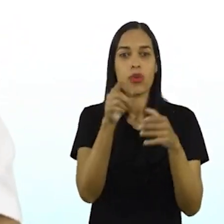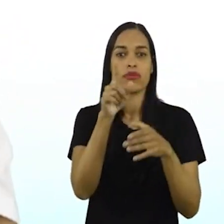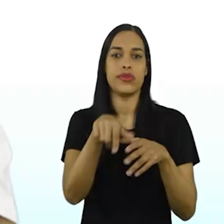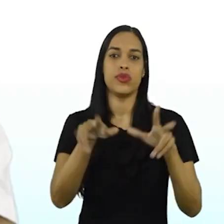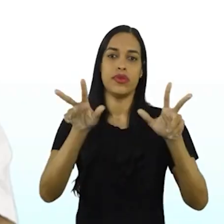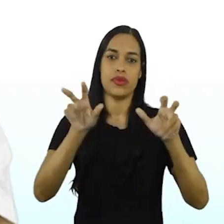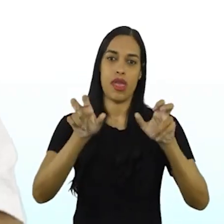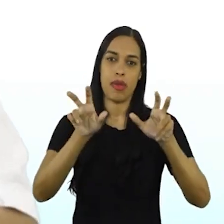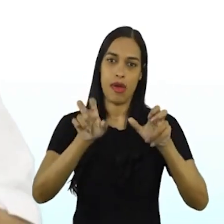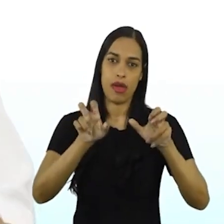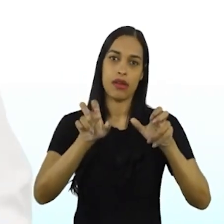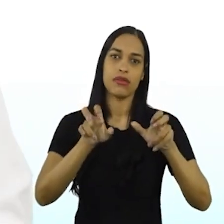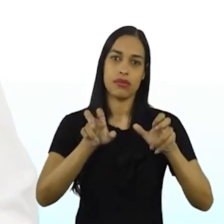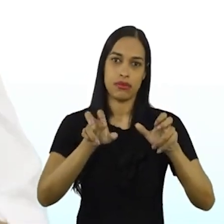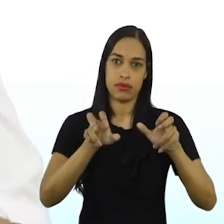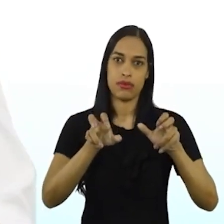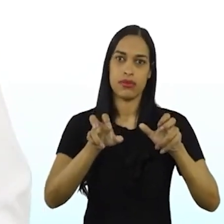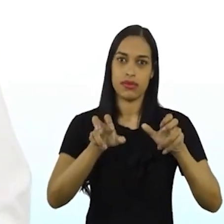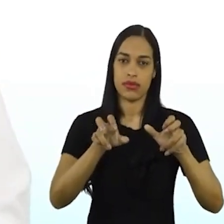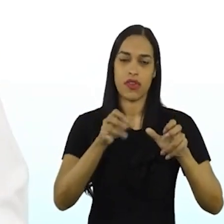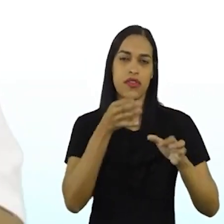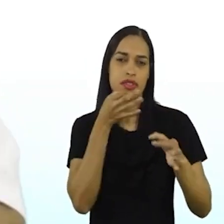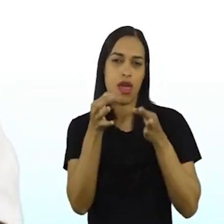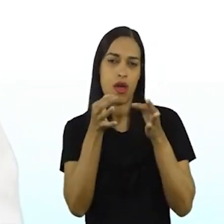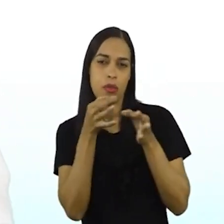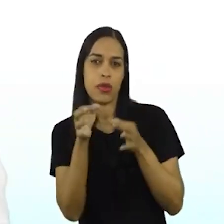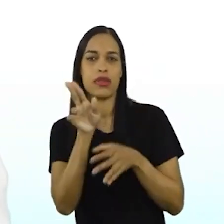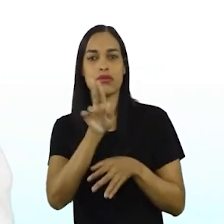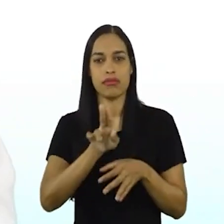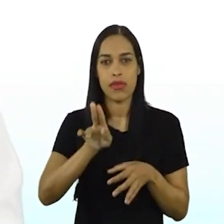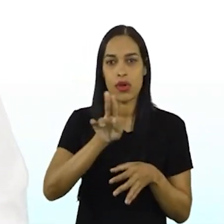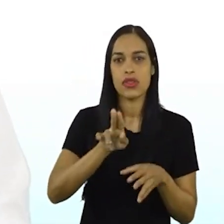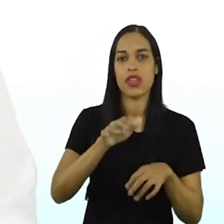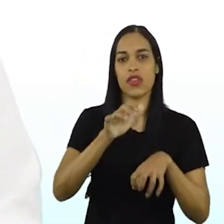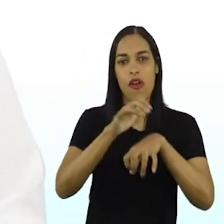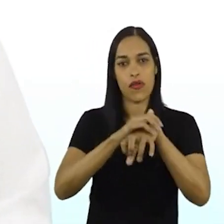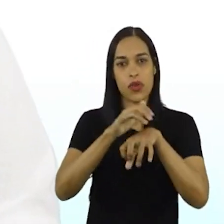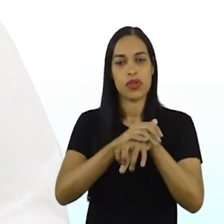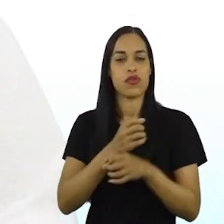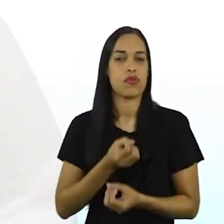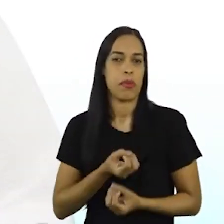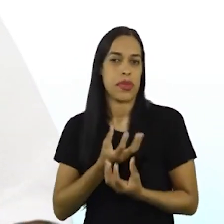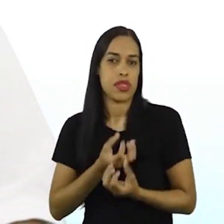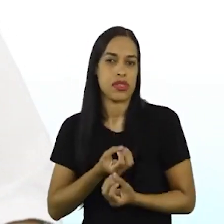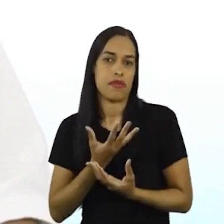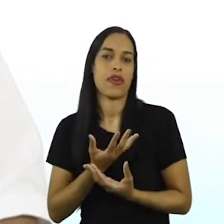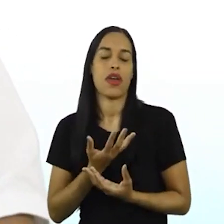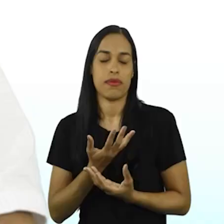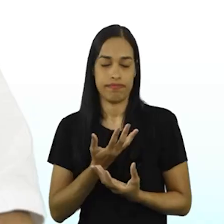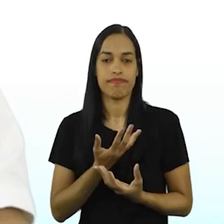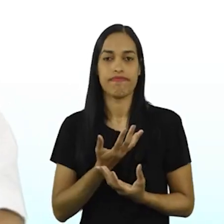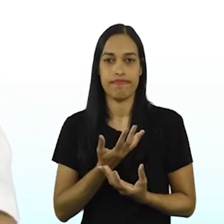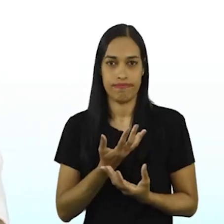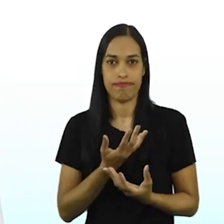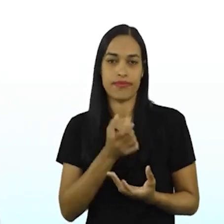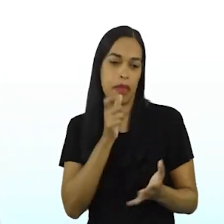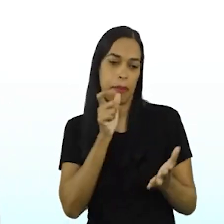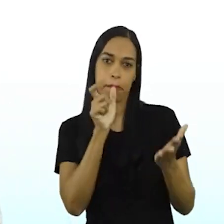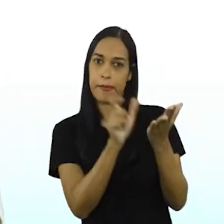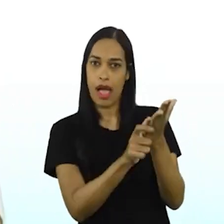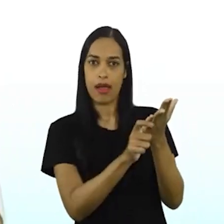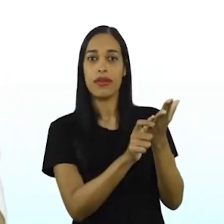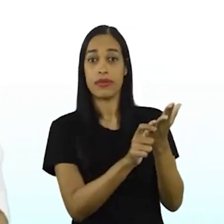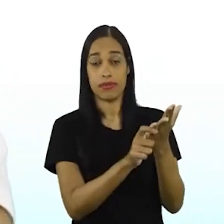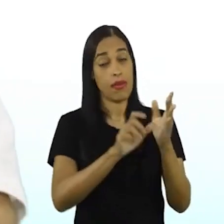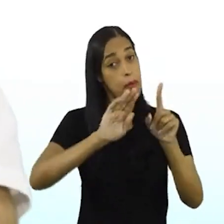tema. Mas você, a partir do momento que você argumenta, você está também usando da função expressiva. Só que não vai predominar.